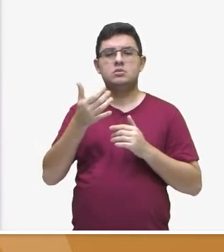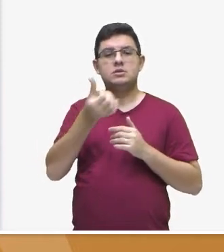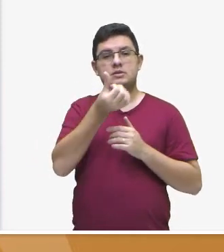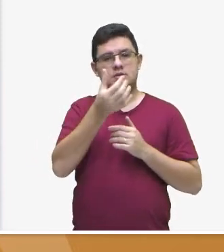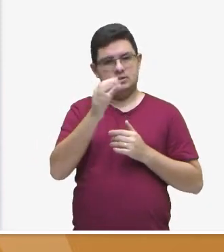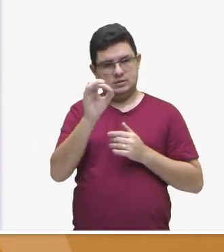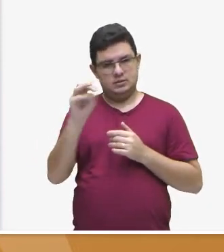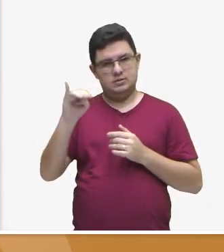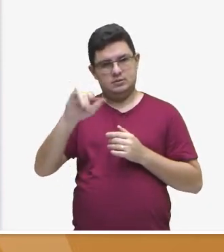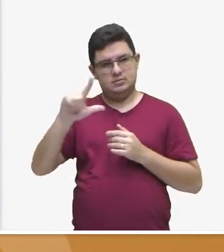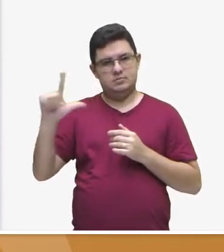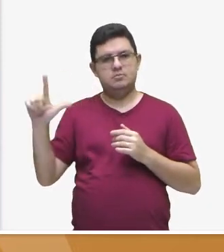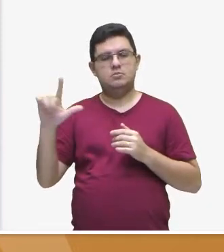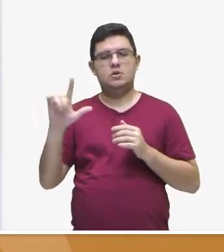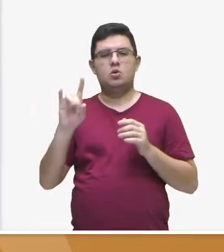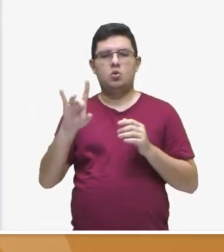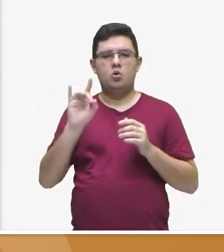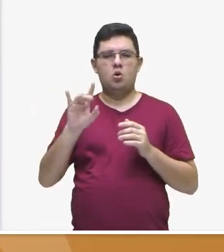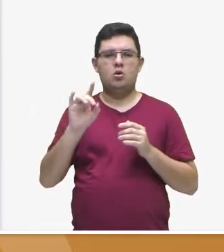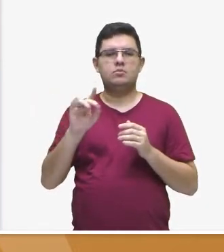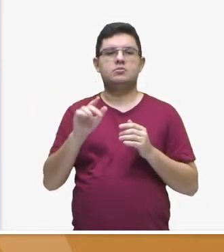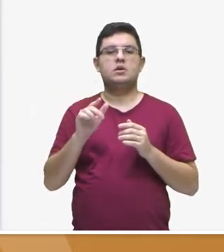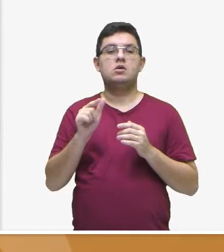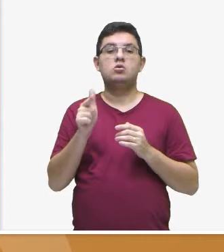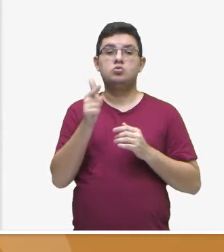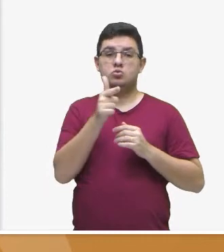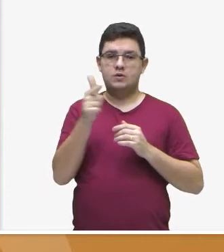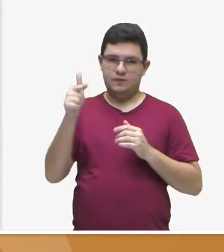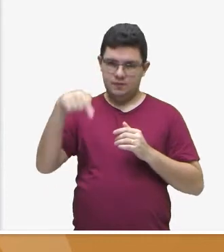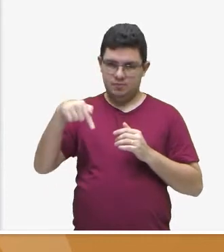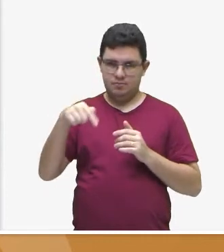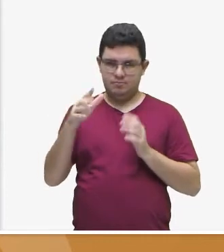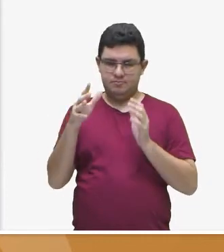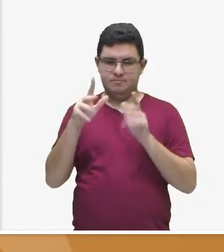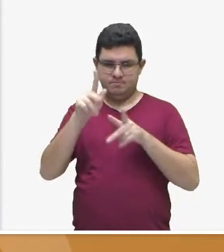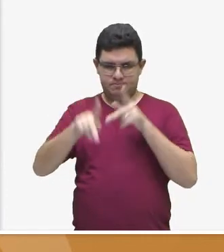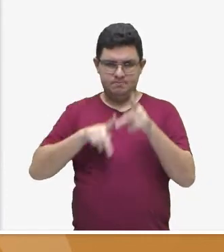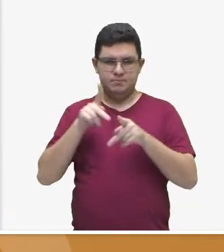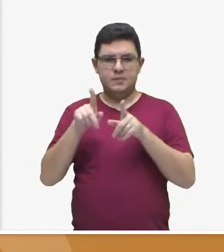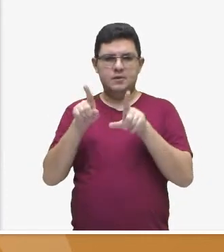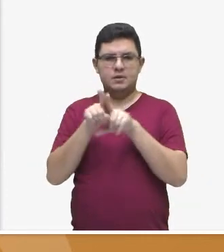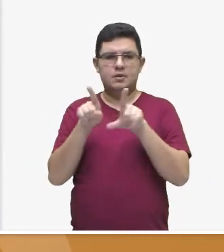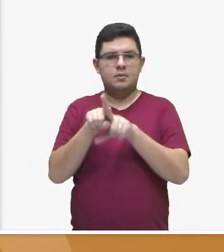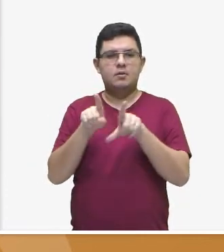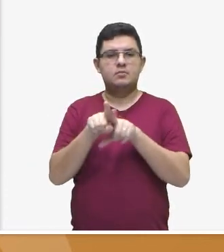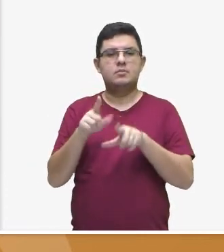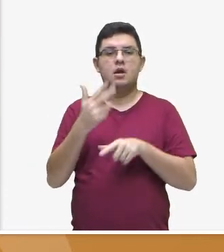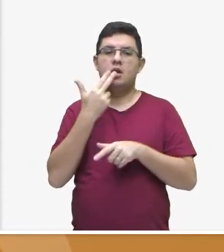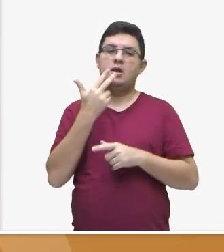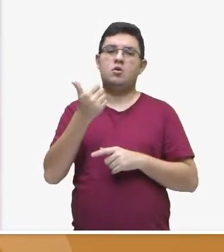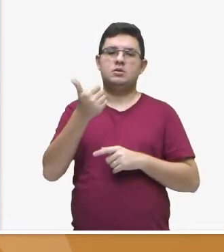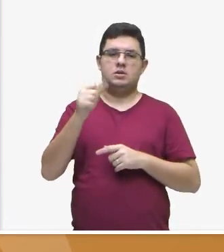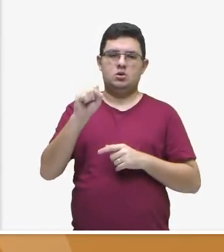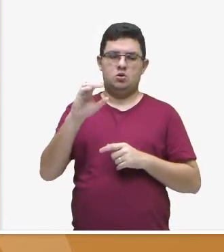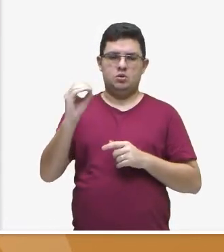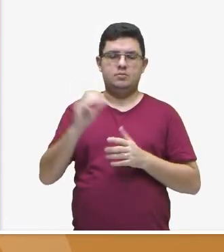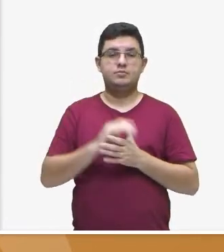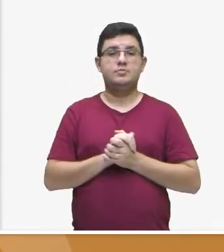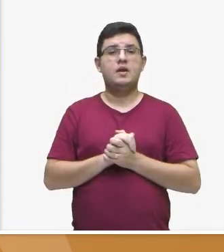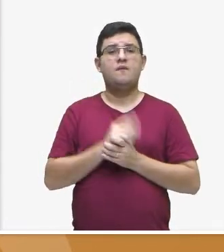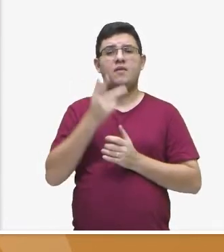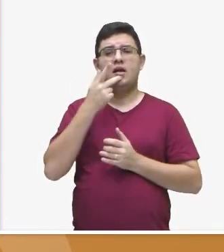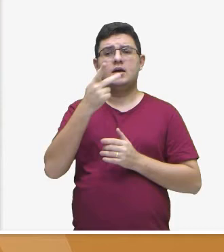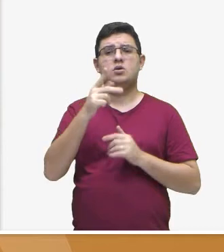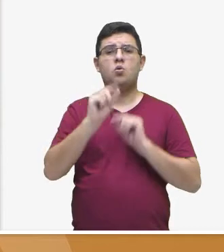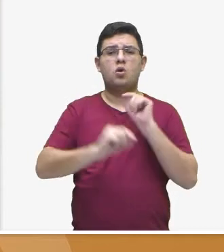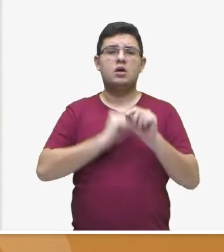indígenas, ou índio, né, é uma maneira muito relativa de tratar esses povos, que são povos diferentes,